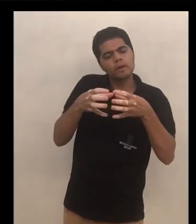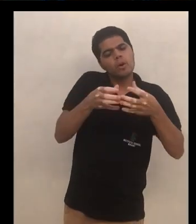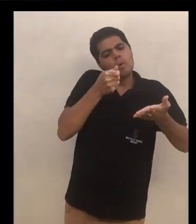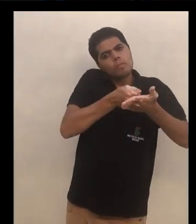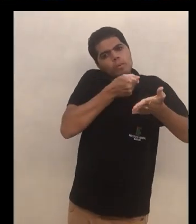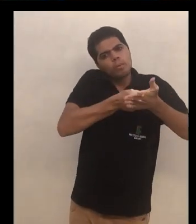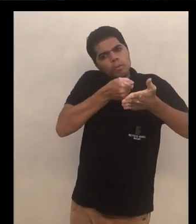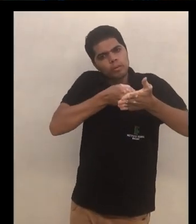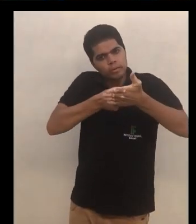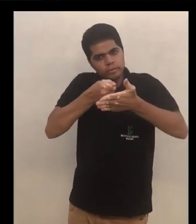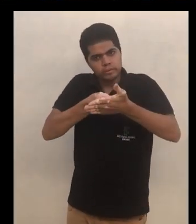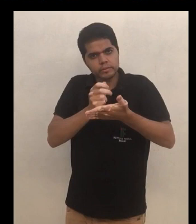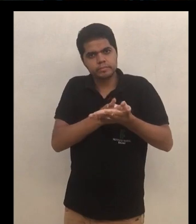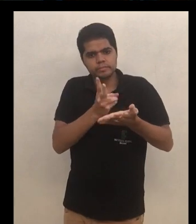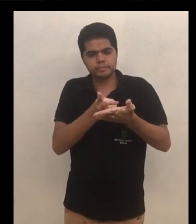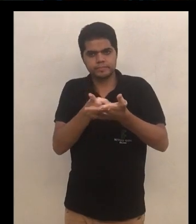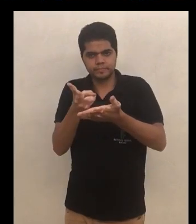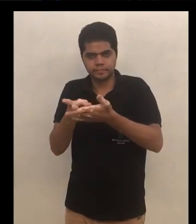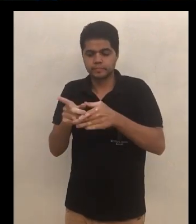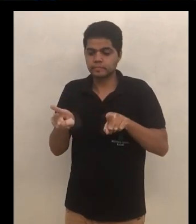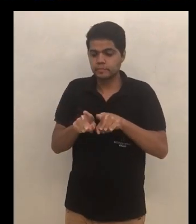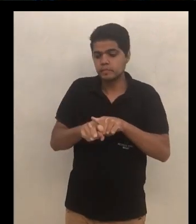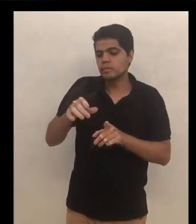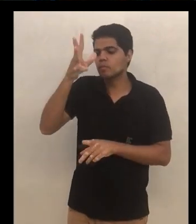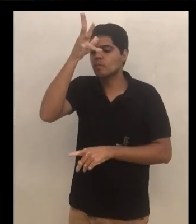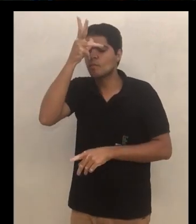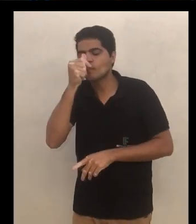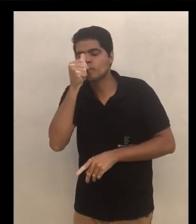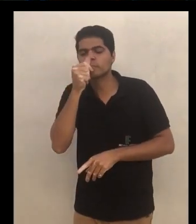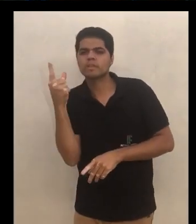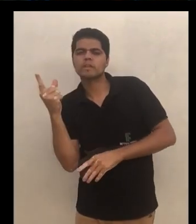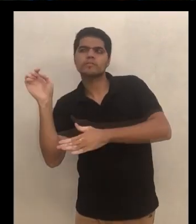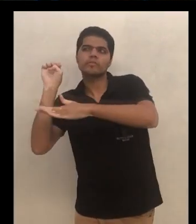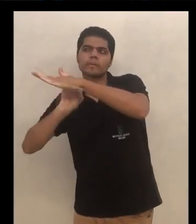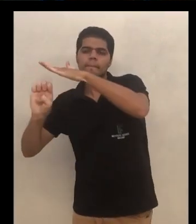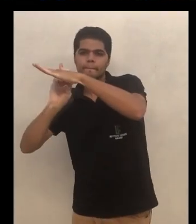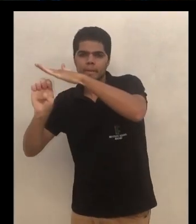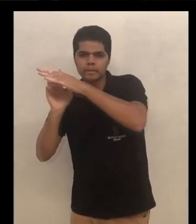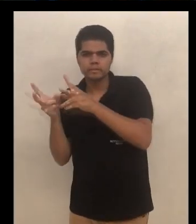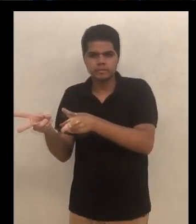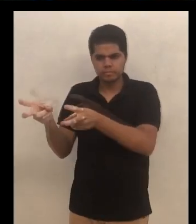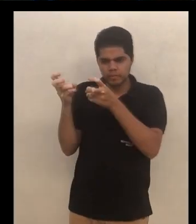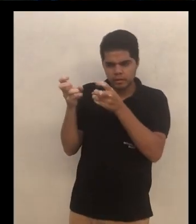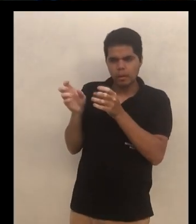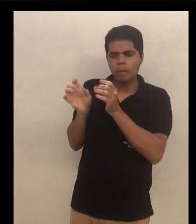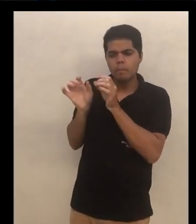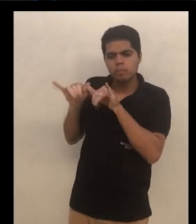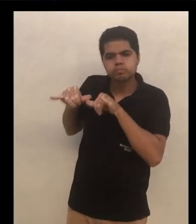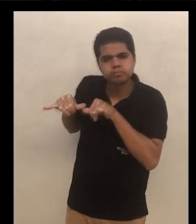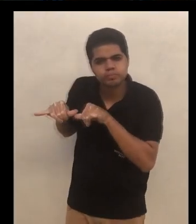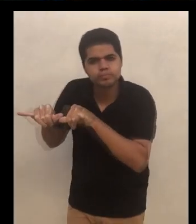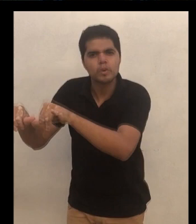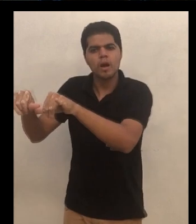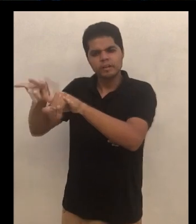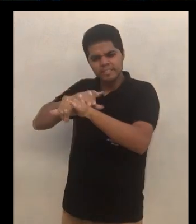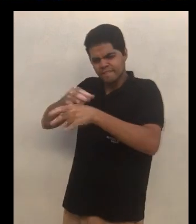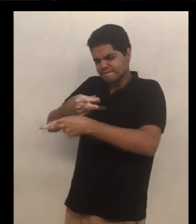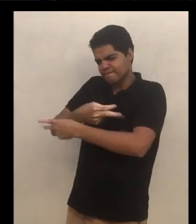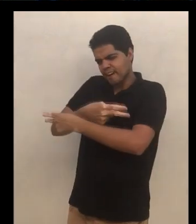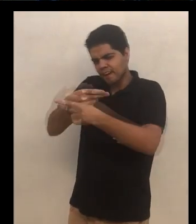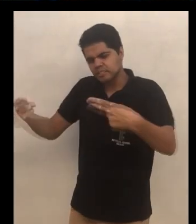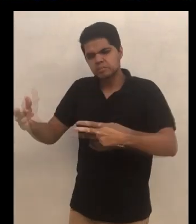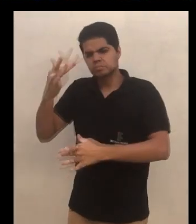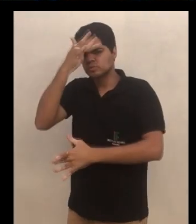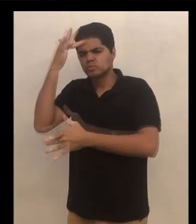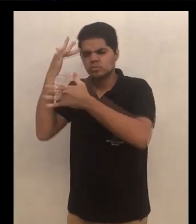sistema intensivo. E aqui o frango industrial, onde a gente vê os nossos supermercados, graças a Deus, matando a fome de muita